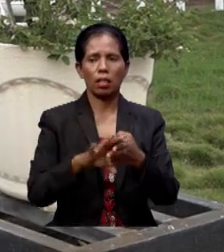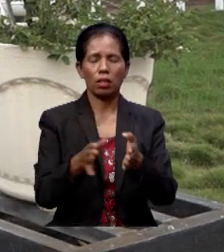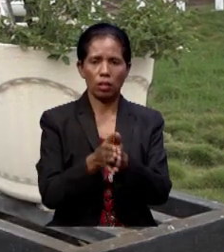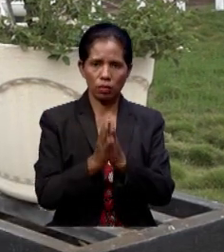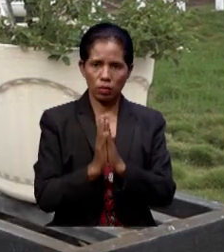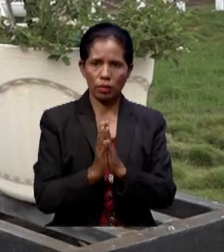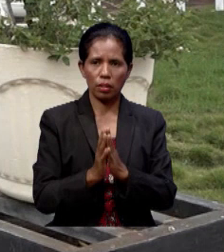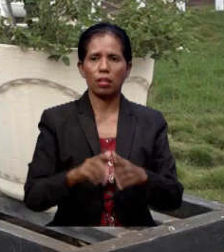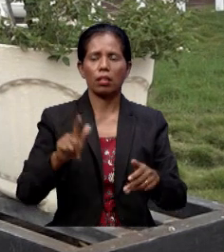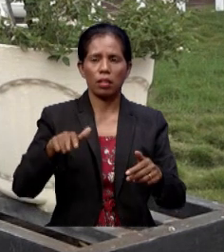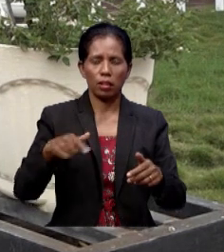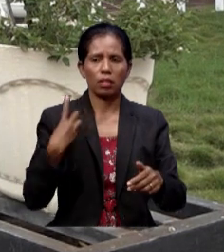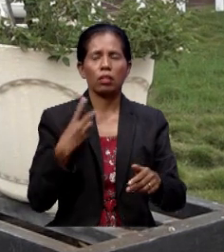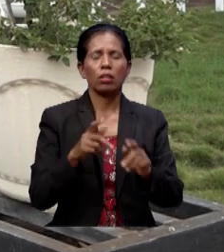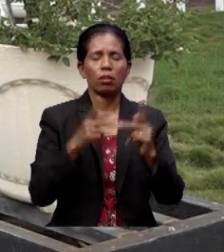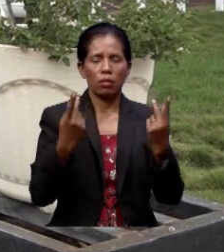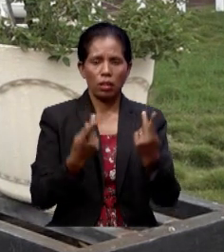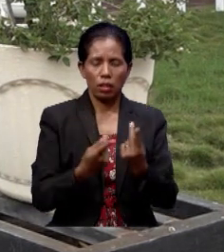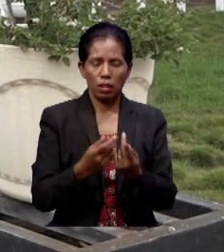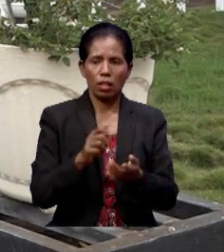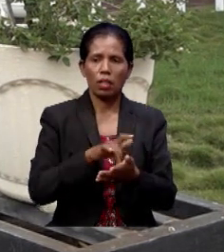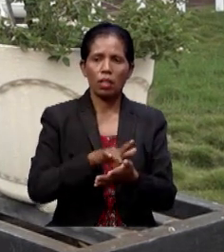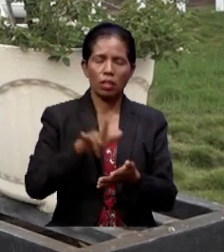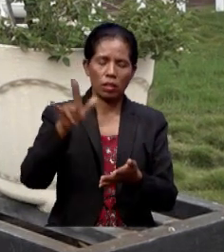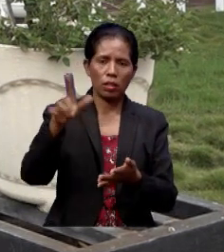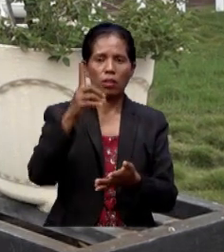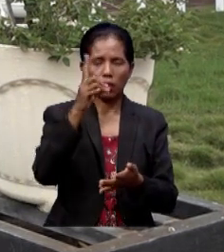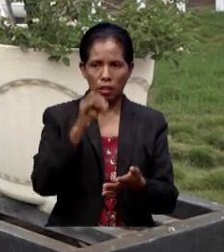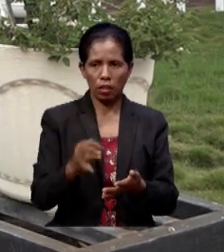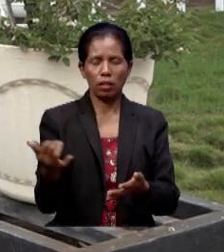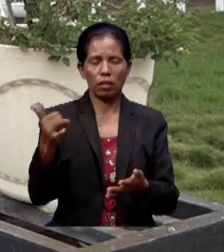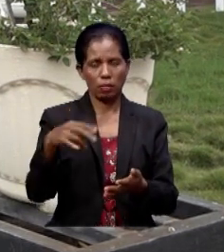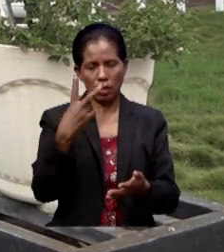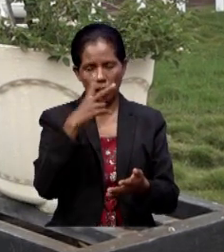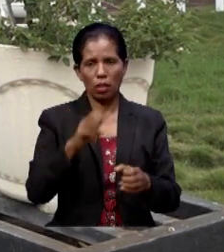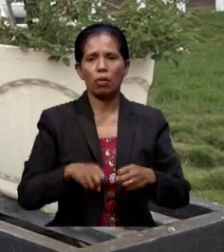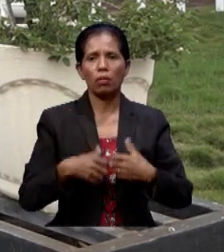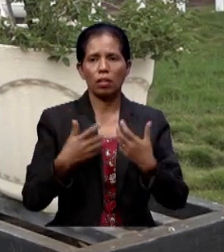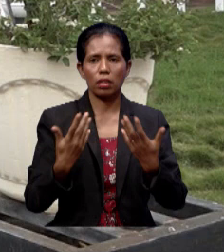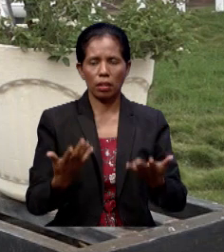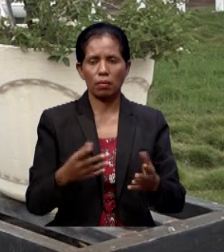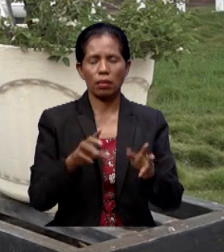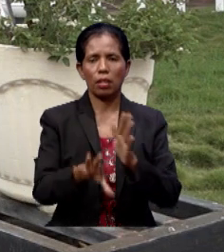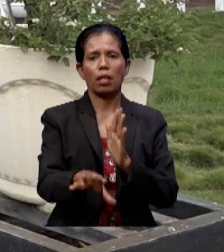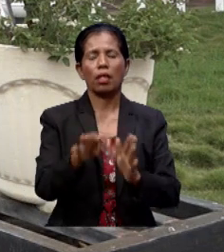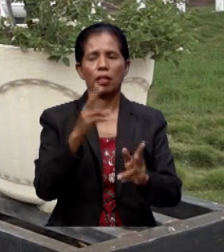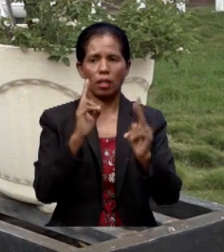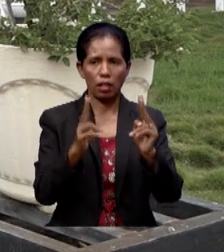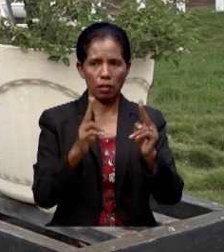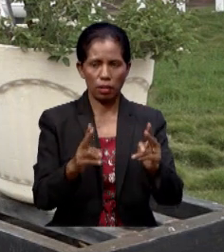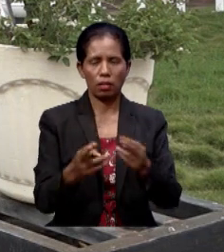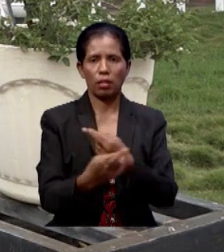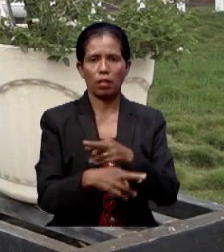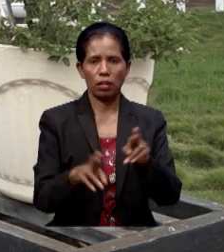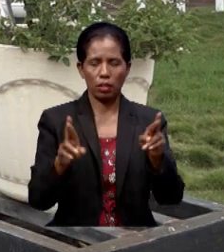husi kompanya Aerodili sira makasei trata, wen sama ka bele heta lalais